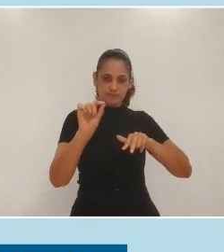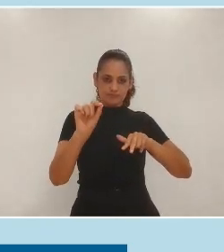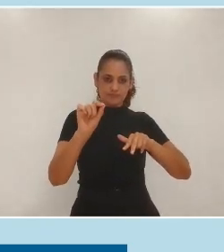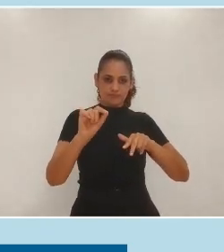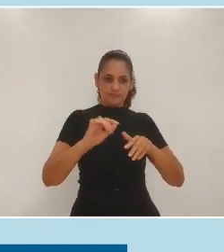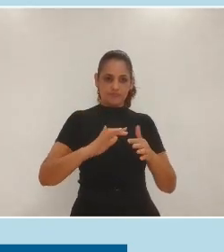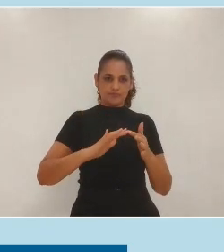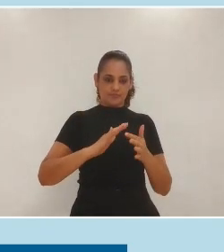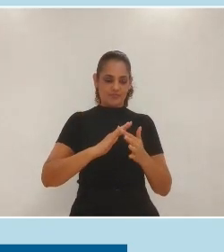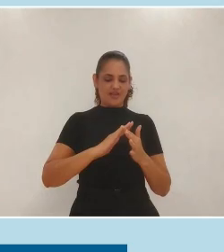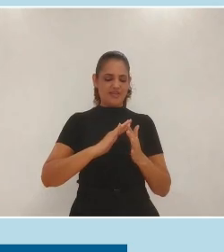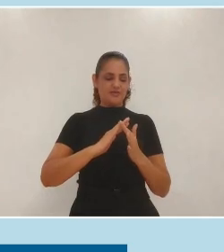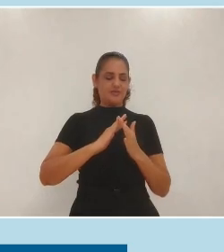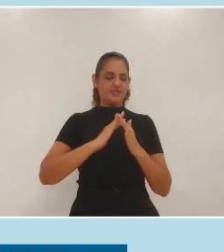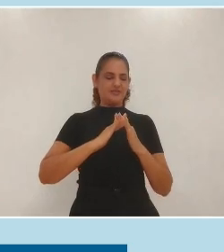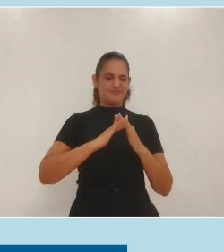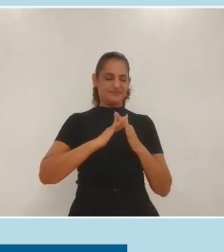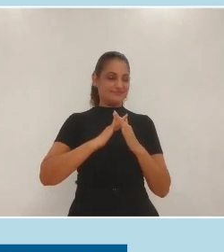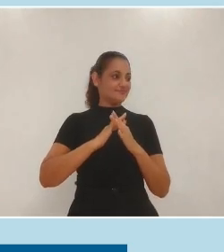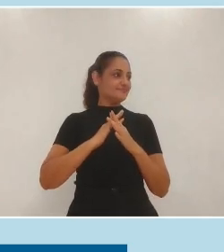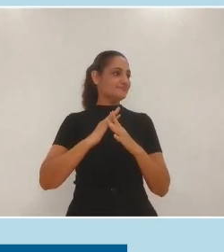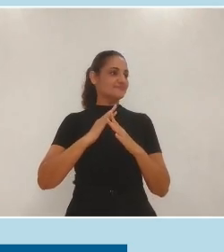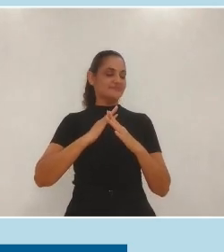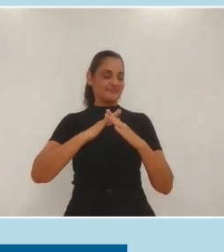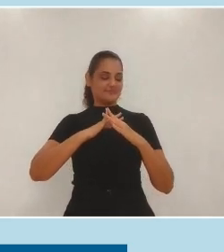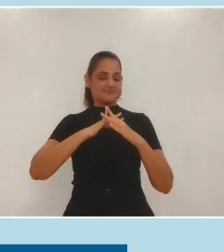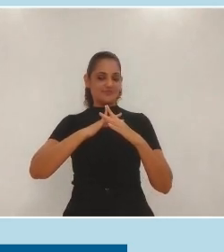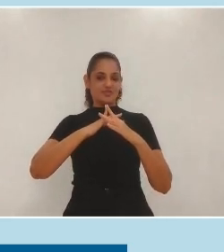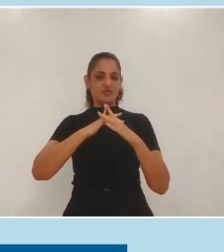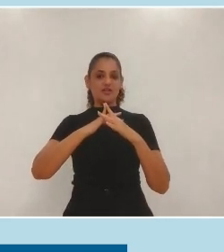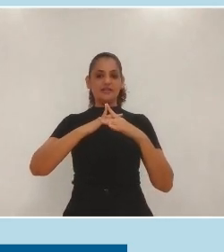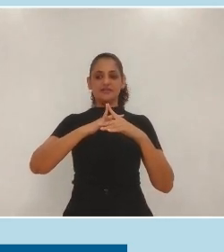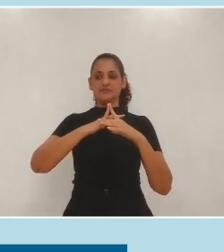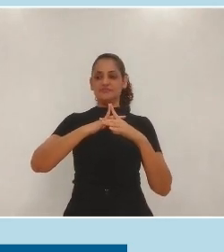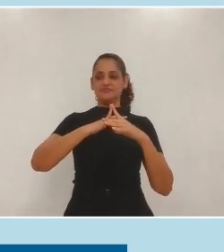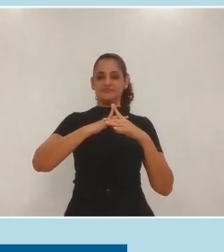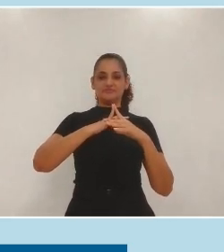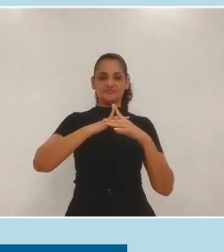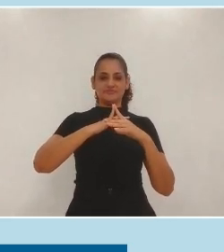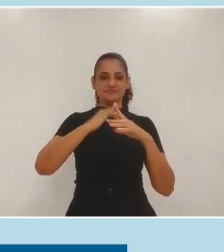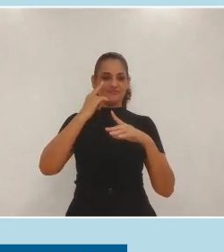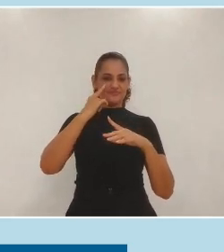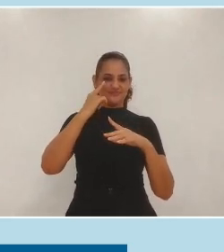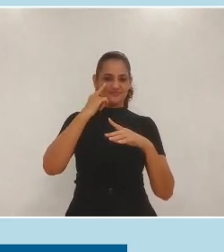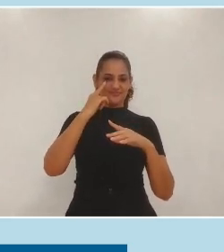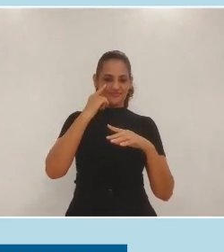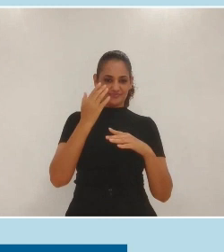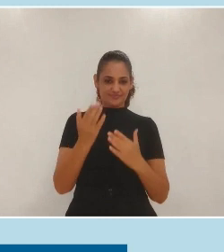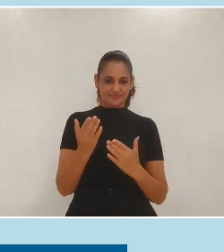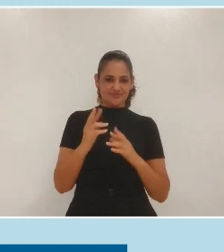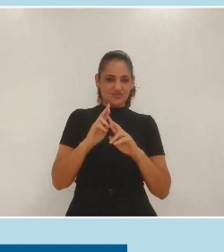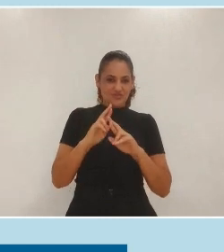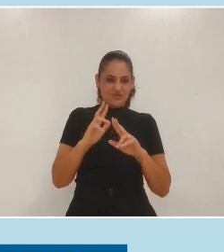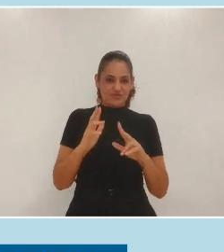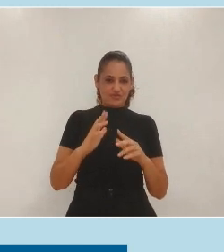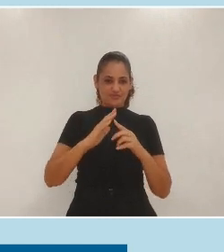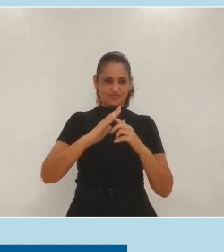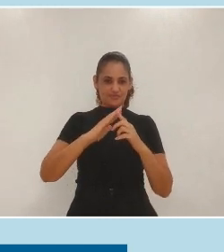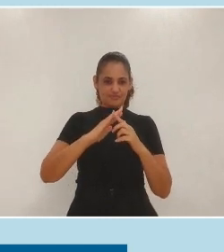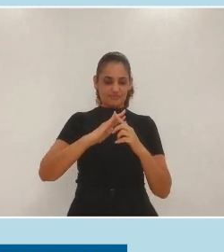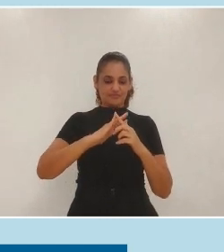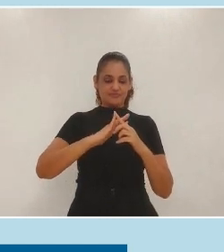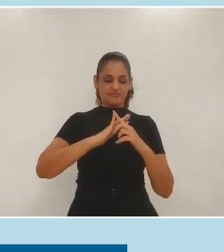dele, ó. Se passar de um ângulo de 90 graus, vocês conseguem ver o meu dedinho, gente?